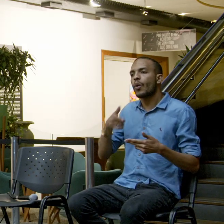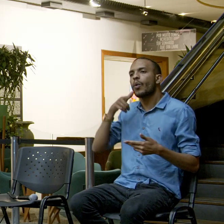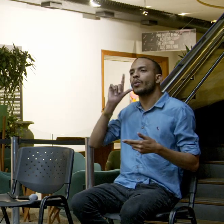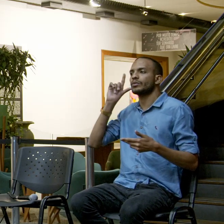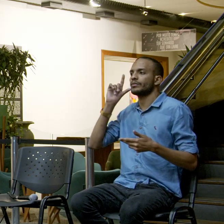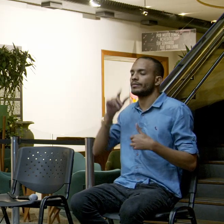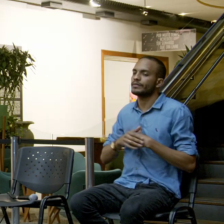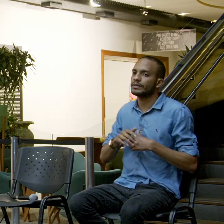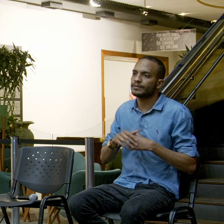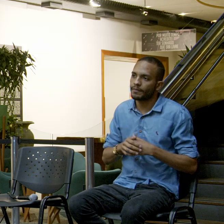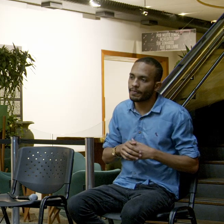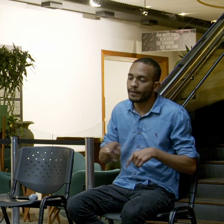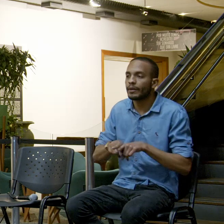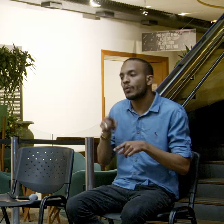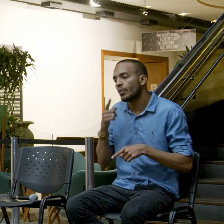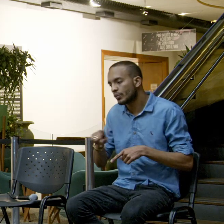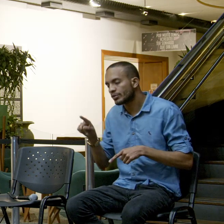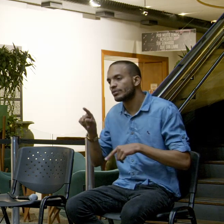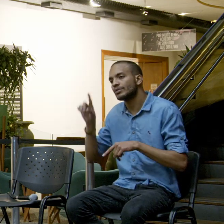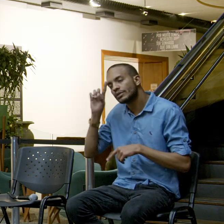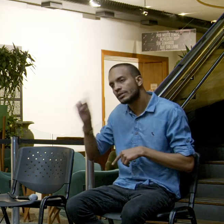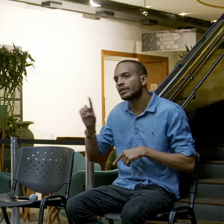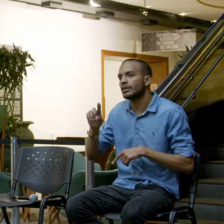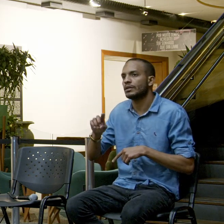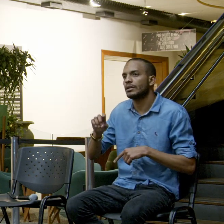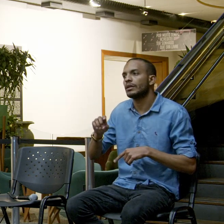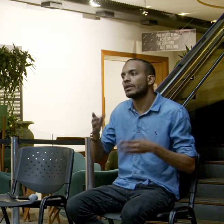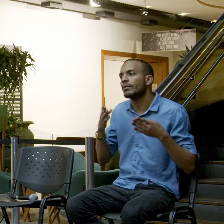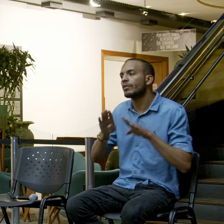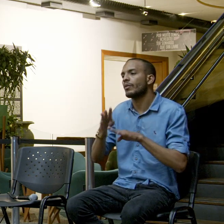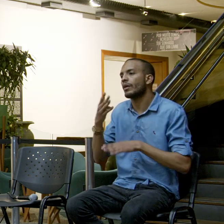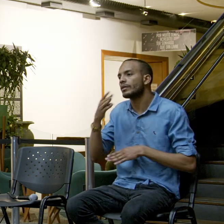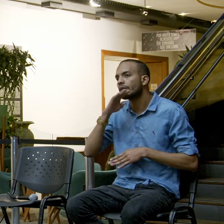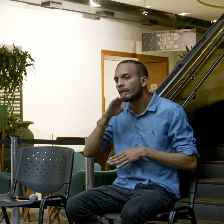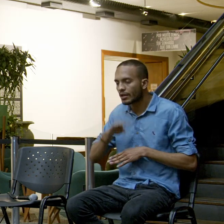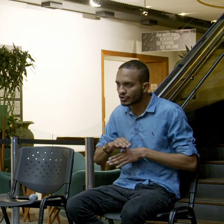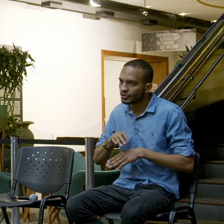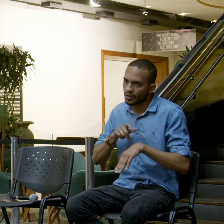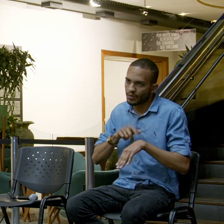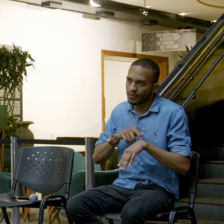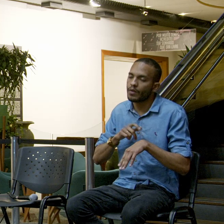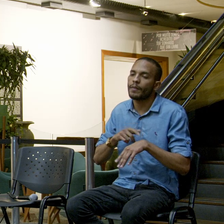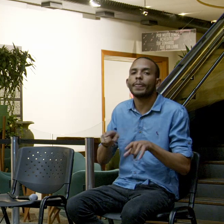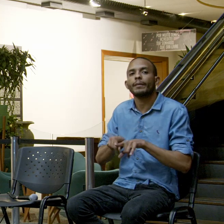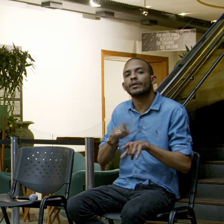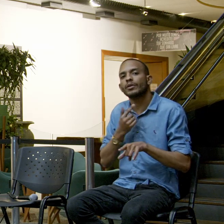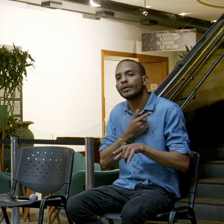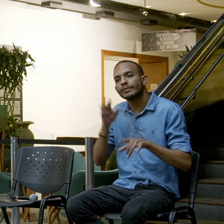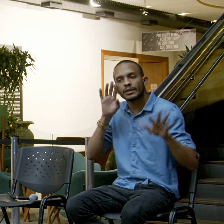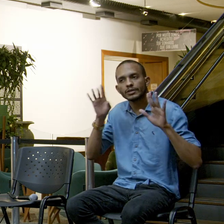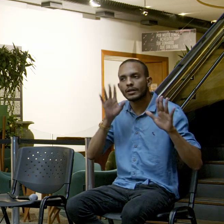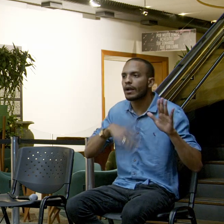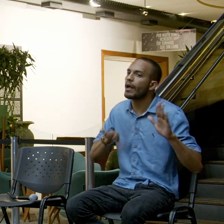24 de julho, no último dia, portanto, da exposição, às 16h, e a gente imagina que será